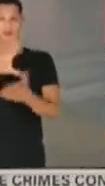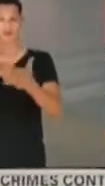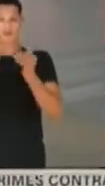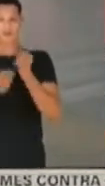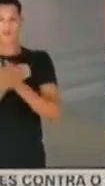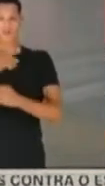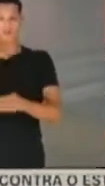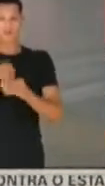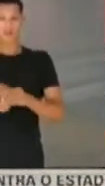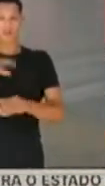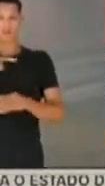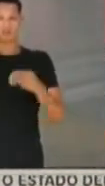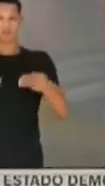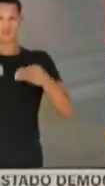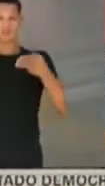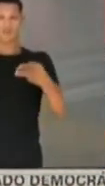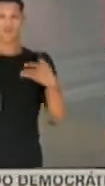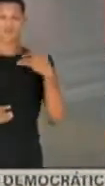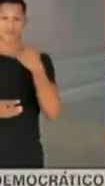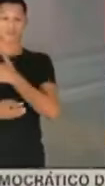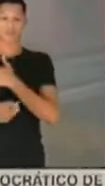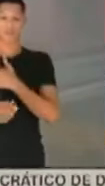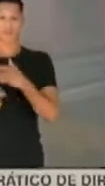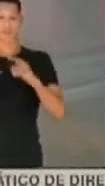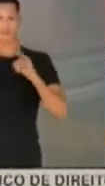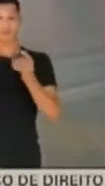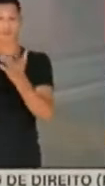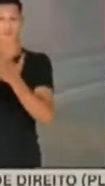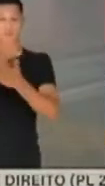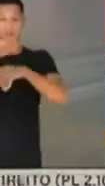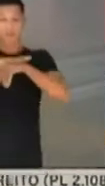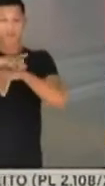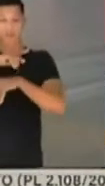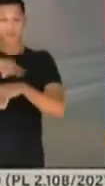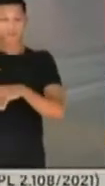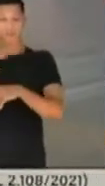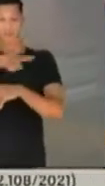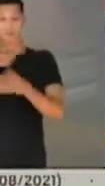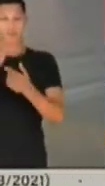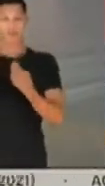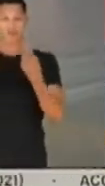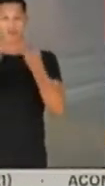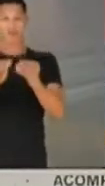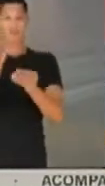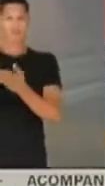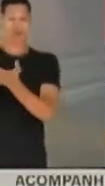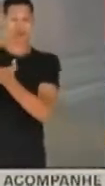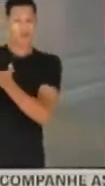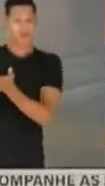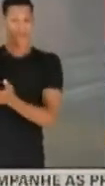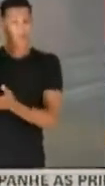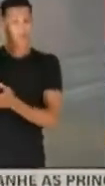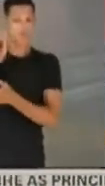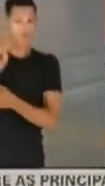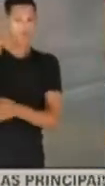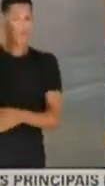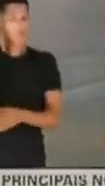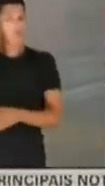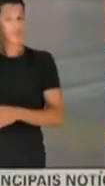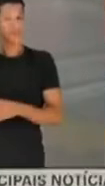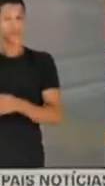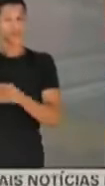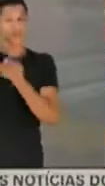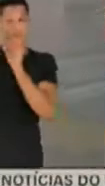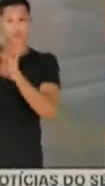no Ministério da Saúde. Mas, ao mesmo tempo, Vossa Senhoria coloca um áudio aqui para